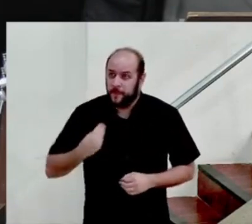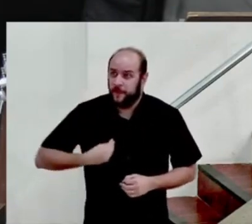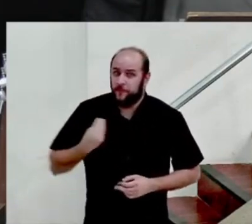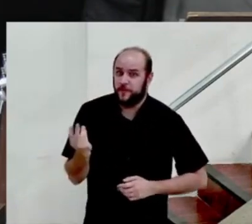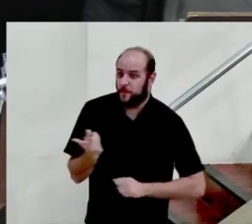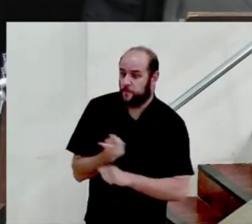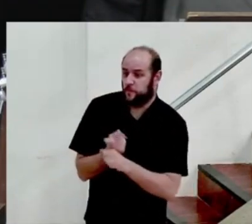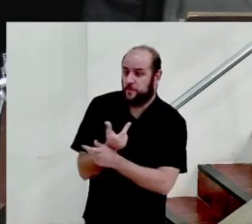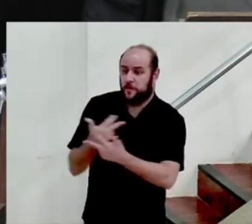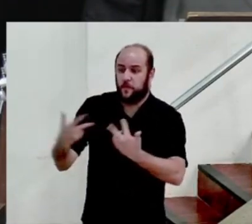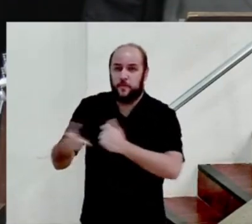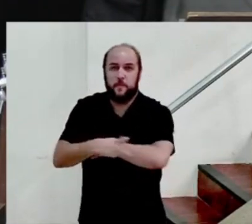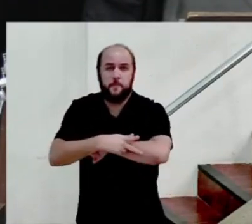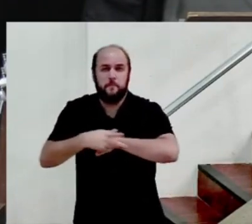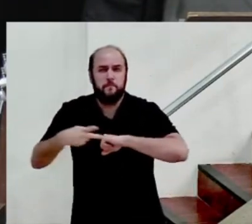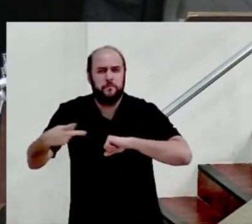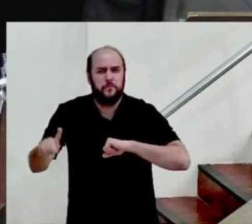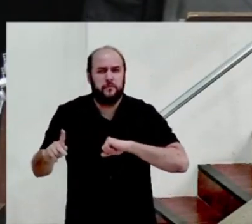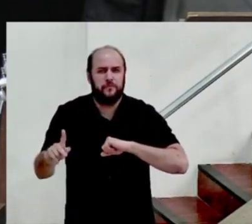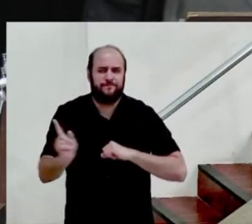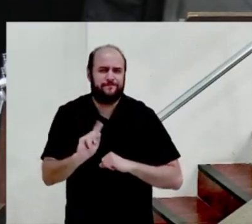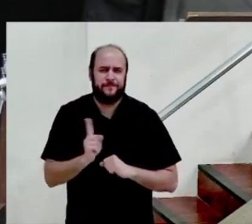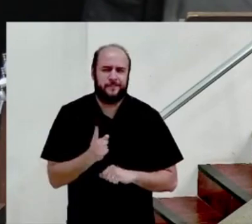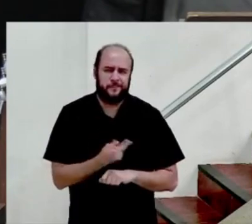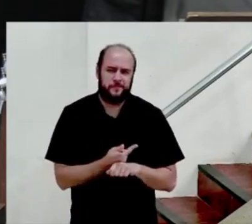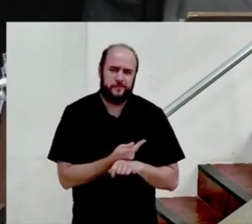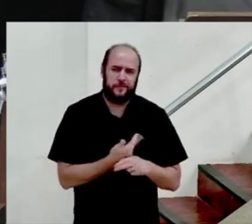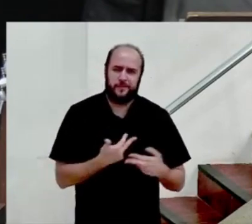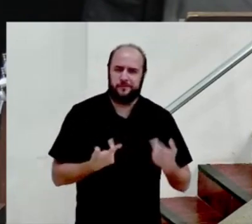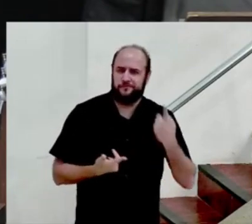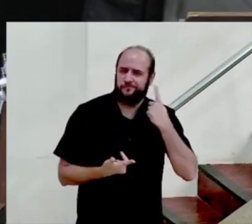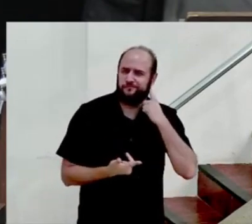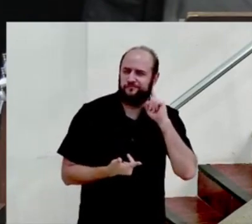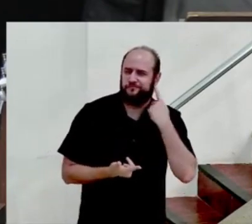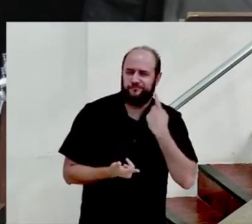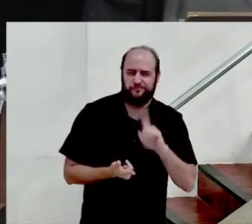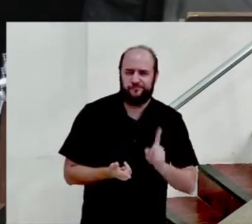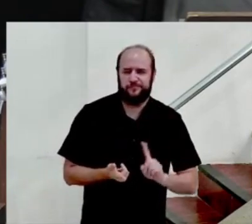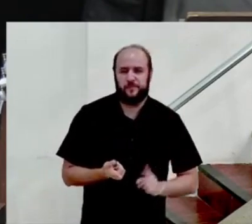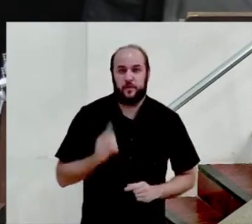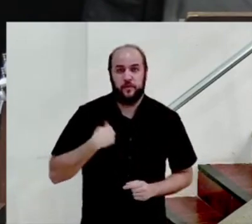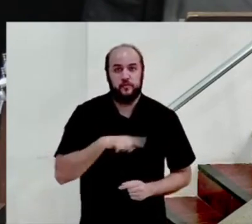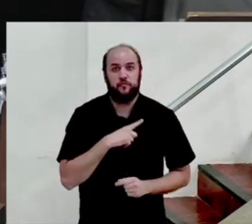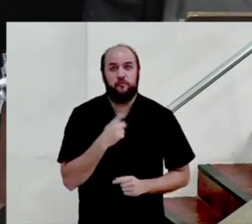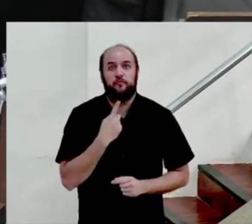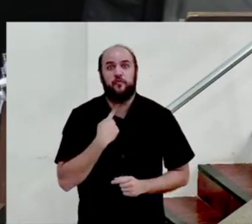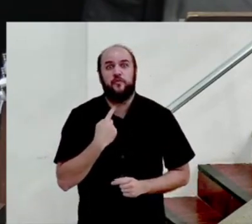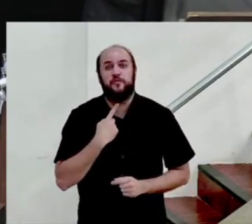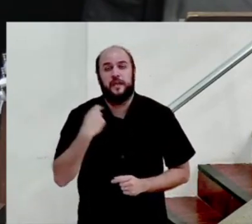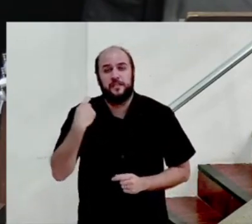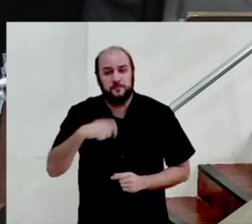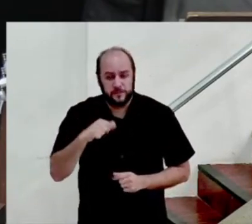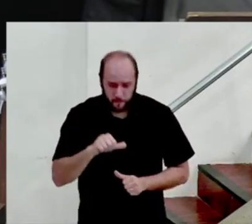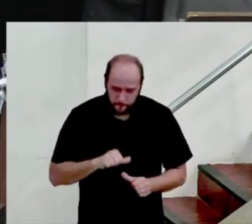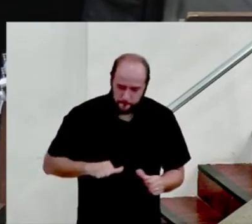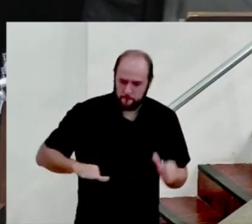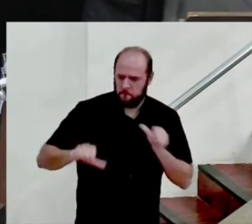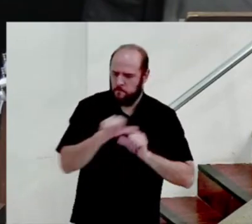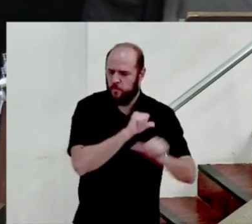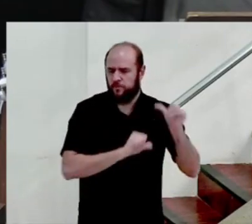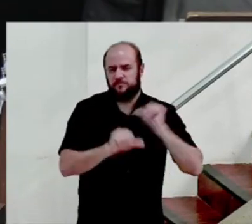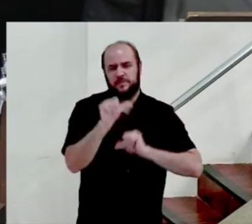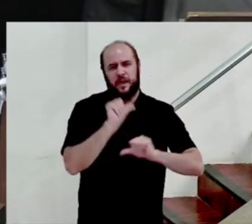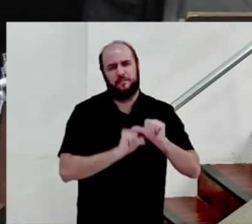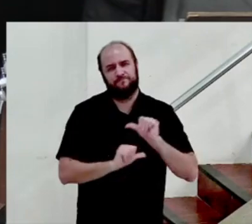são puras e não aquilo que é impuro. Os nossos desejos devem ser transformados.